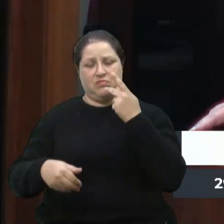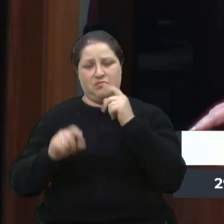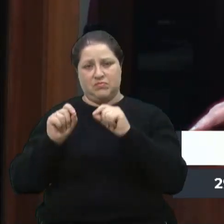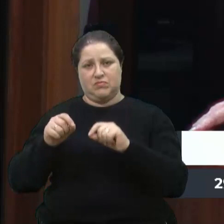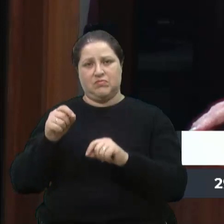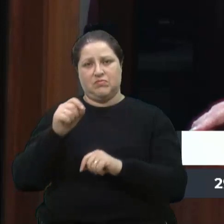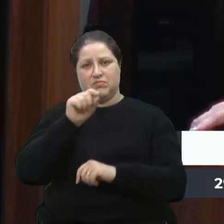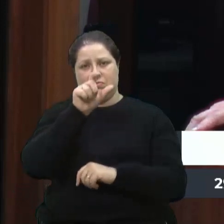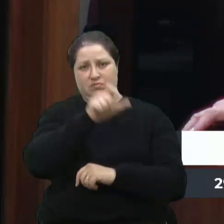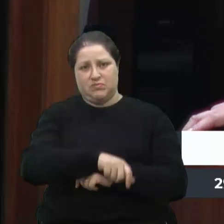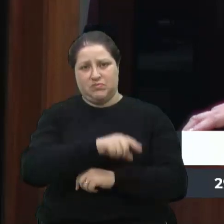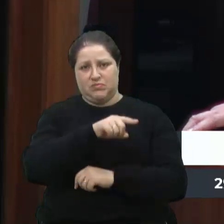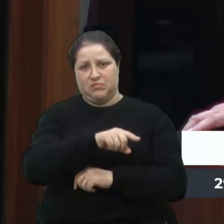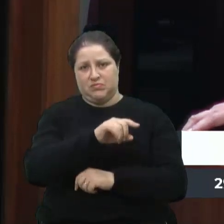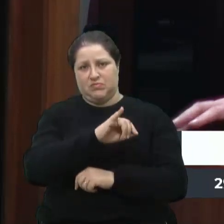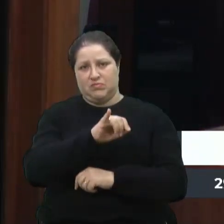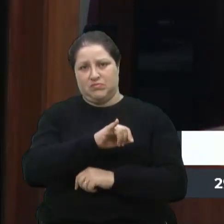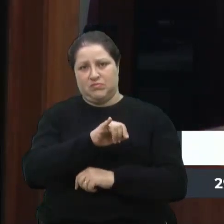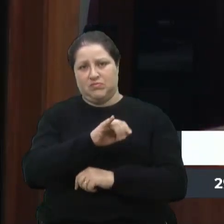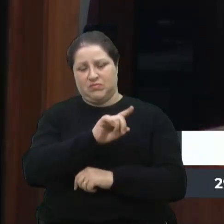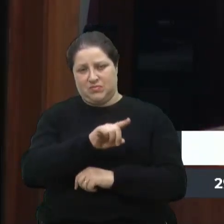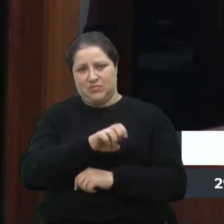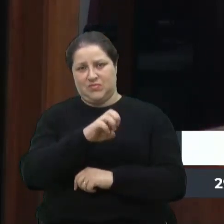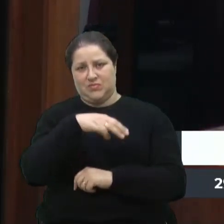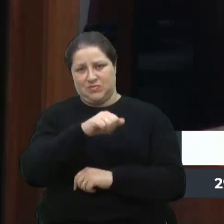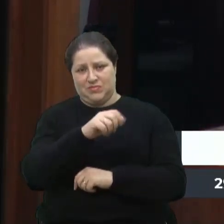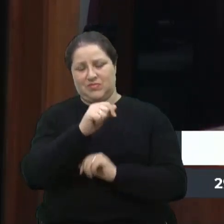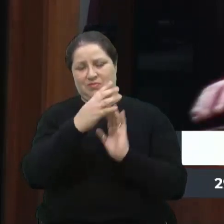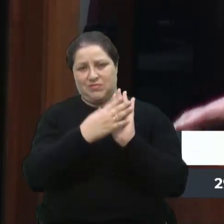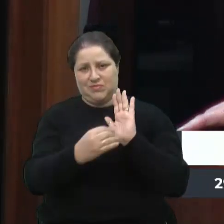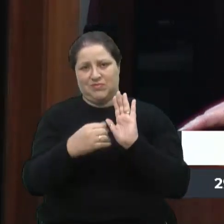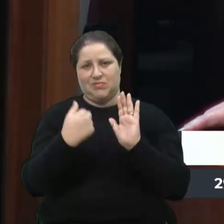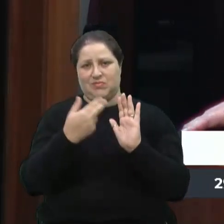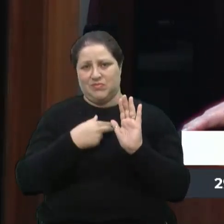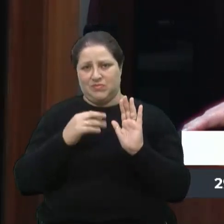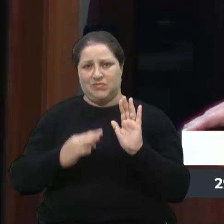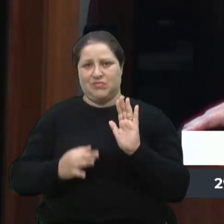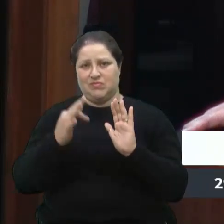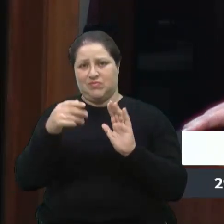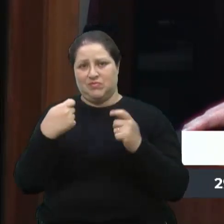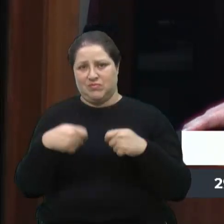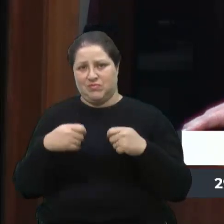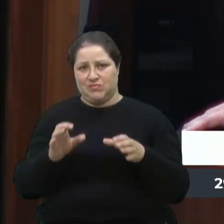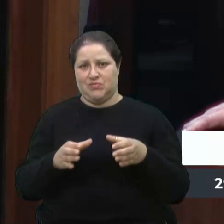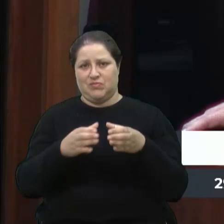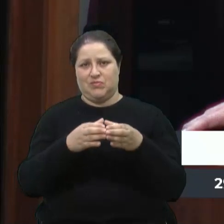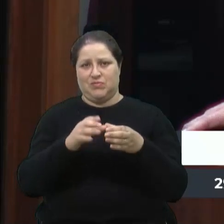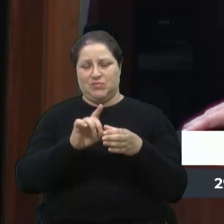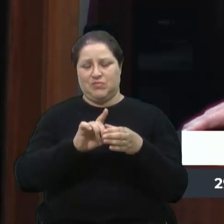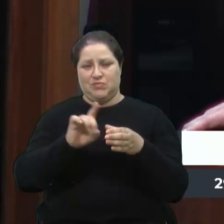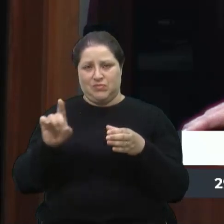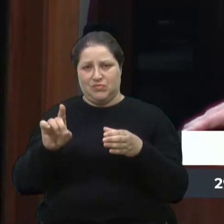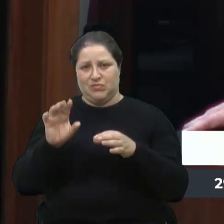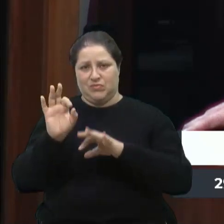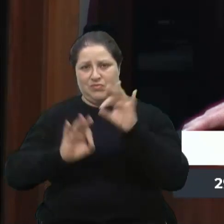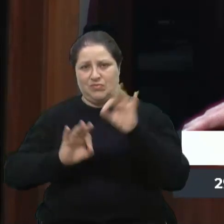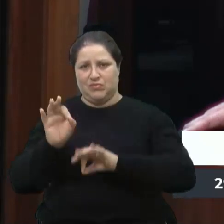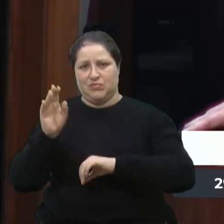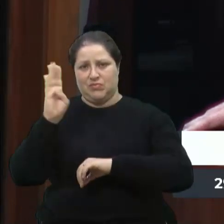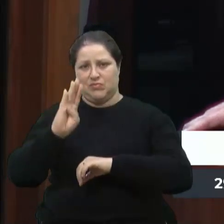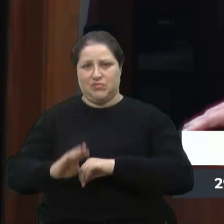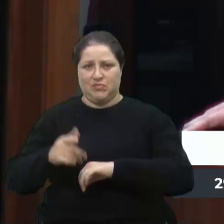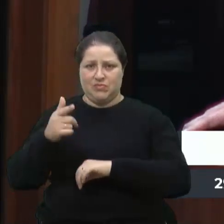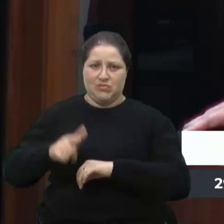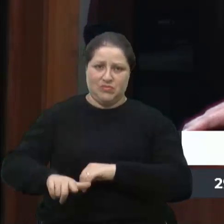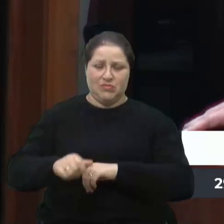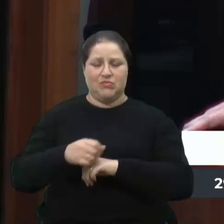é um exemplo e vamos ter que, no futuro, fazer uma frente de direita para a gente organizar esse Brasil novamente. E se for o Zema,